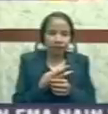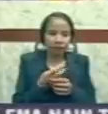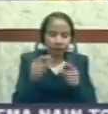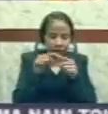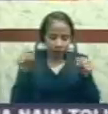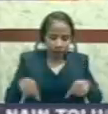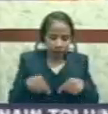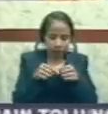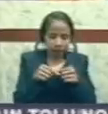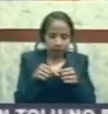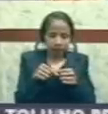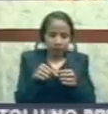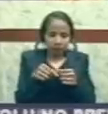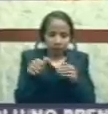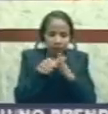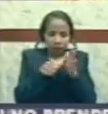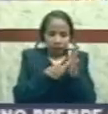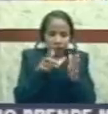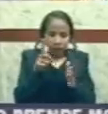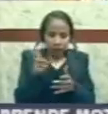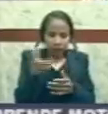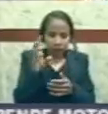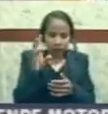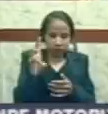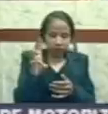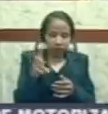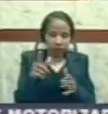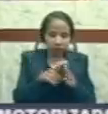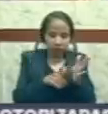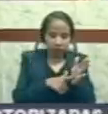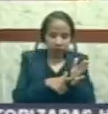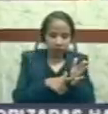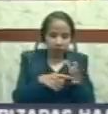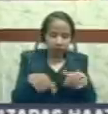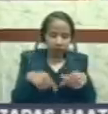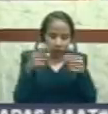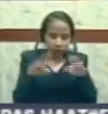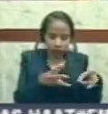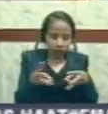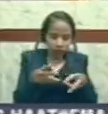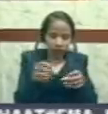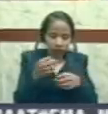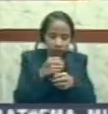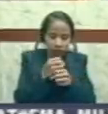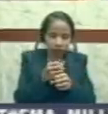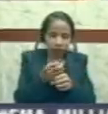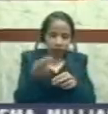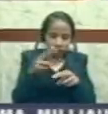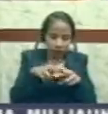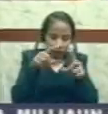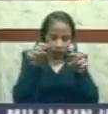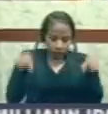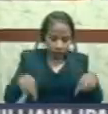tabela, né, sumário, né, tamba, artigo 27, lei, gestão financeira, fodalang, atu krieta tabela. Iha ne, ami dihansa, né,